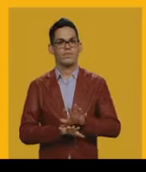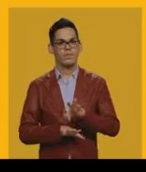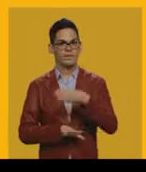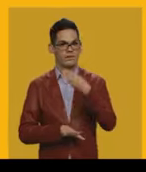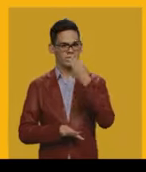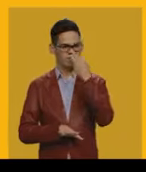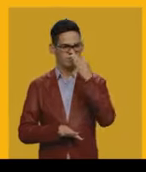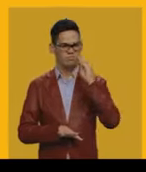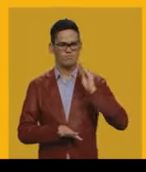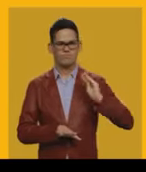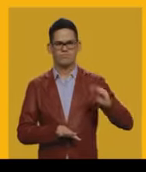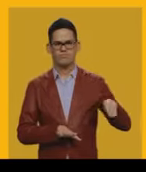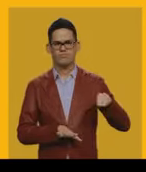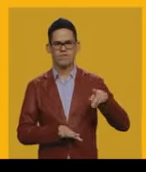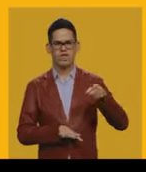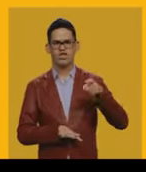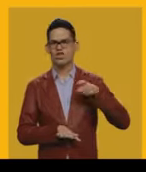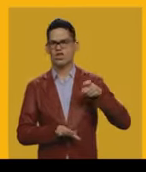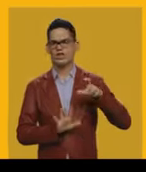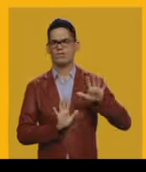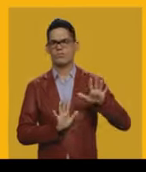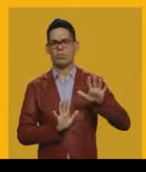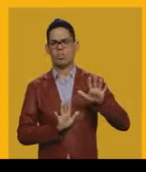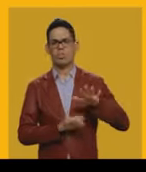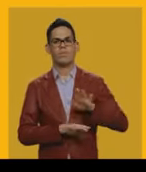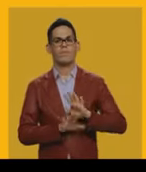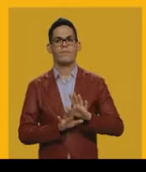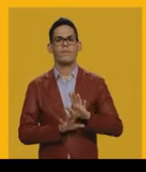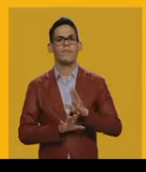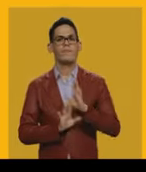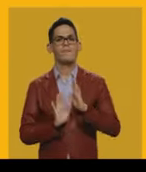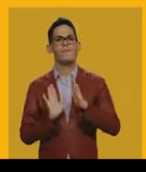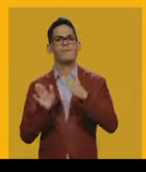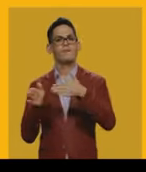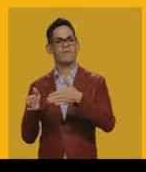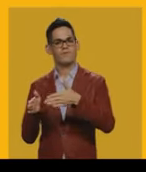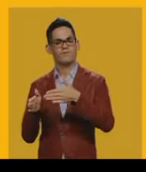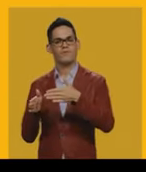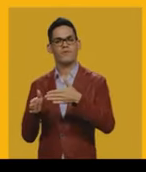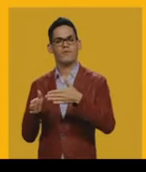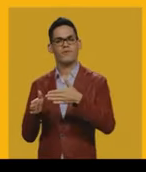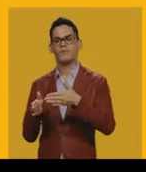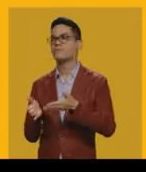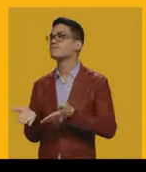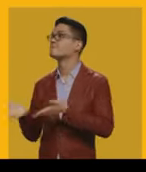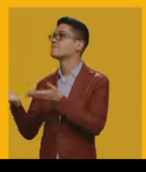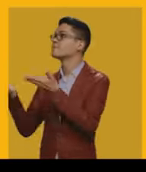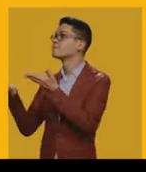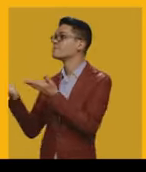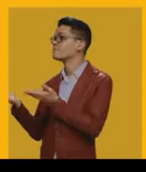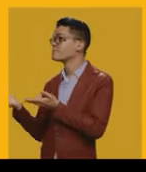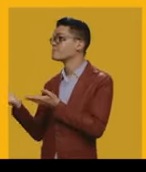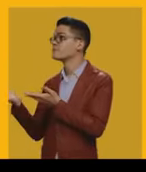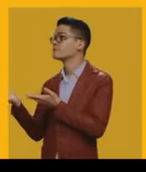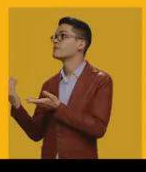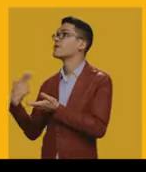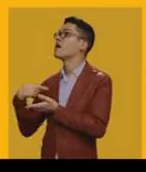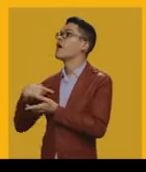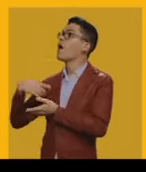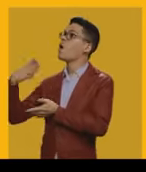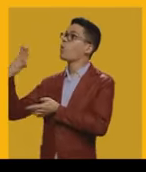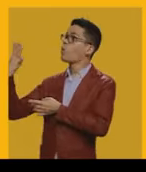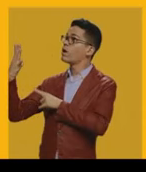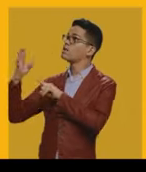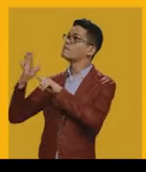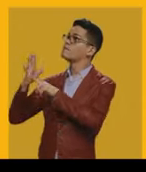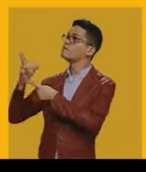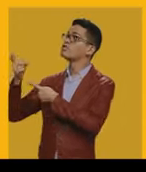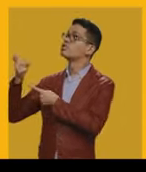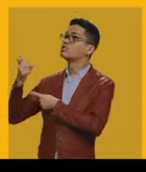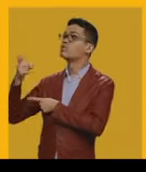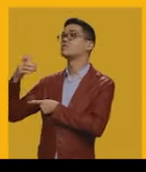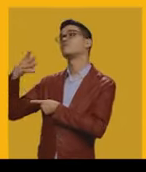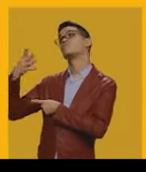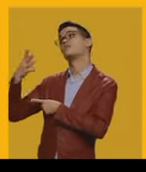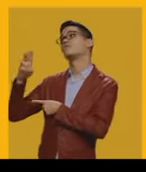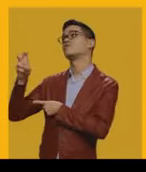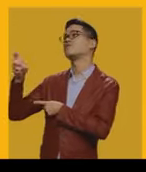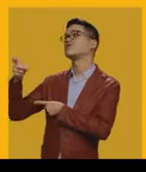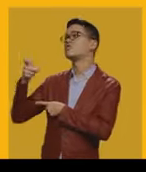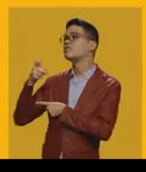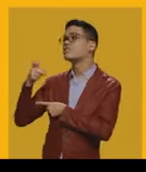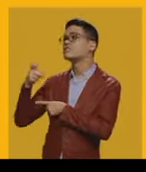esse x barra igual. Então, nós temos essa inequação, resolvendo aqui, ó, 4 vezes x, 4x, 3